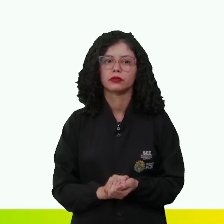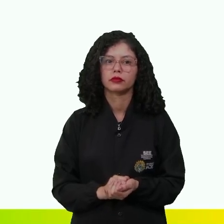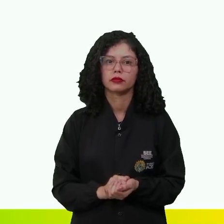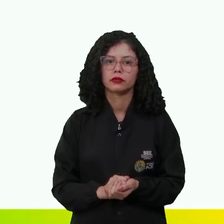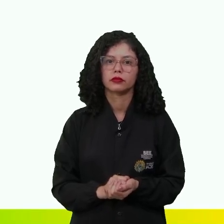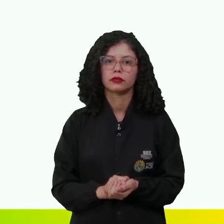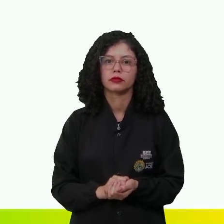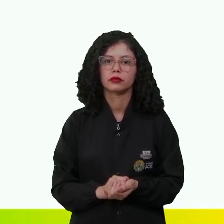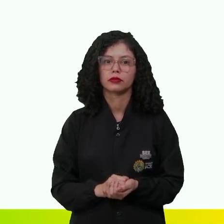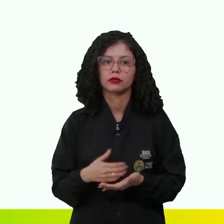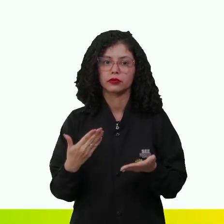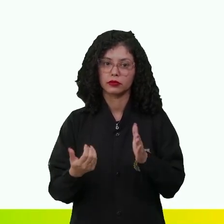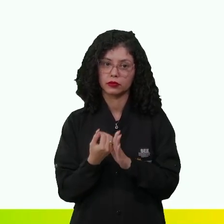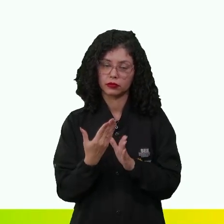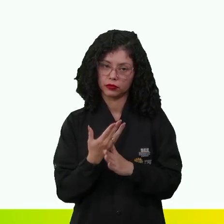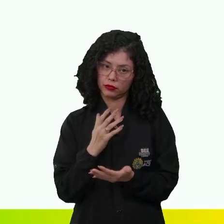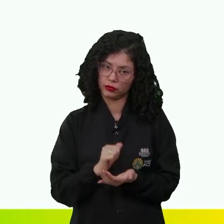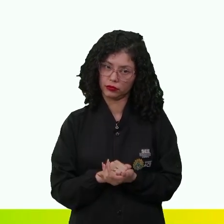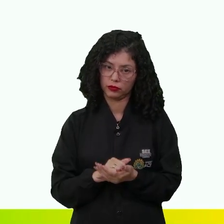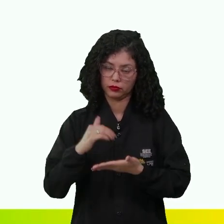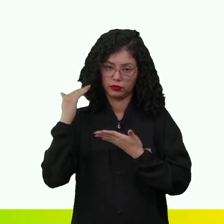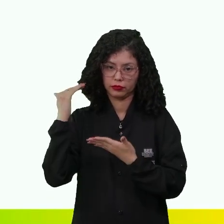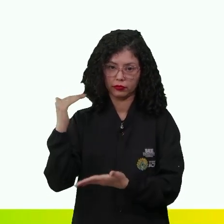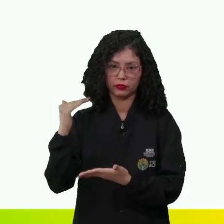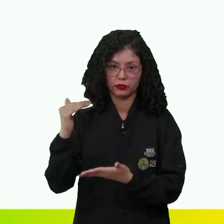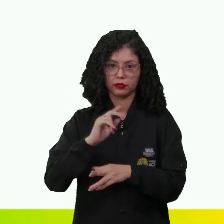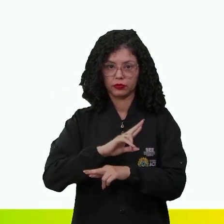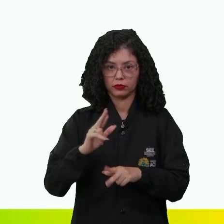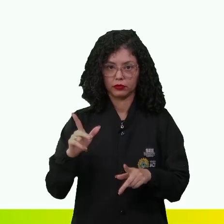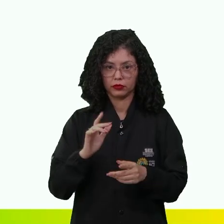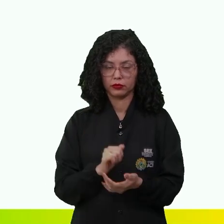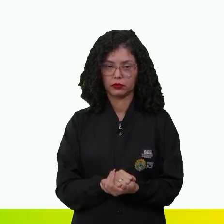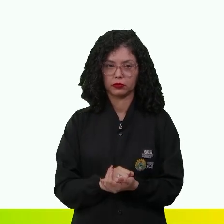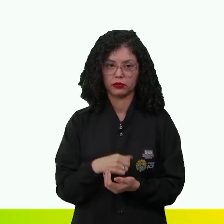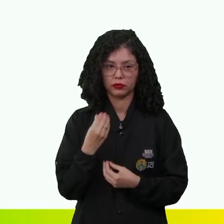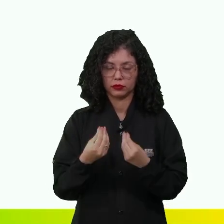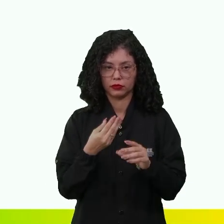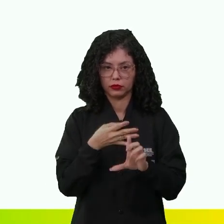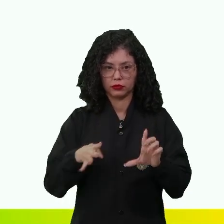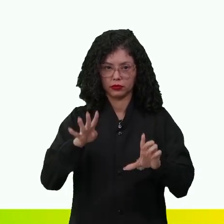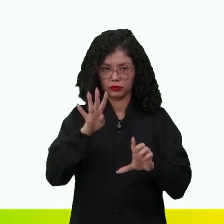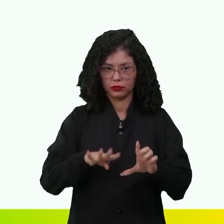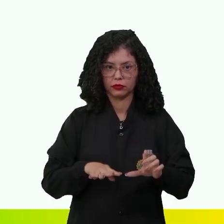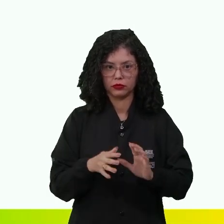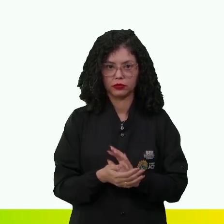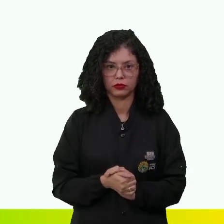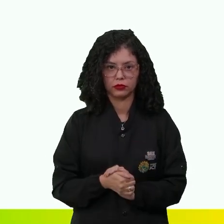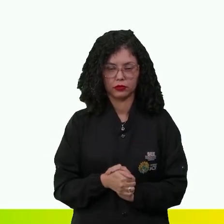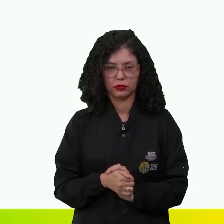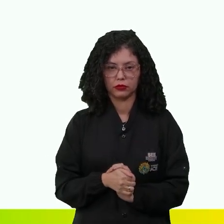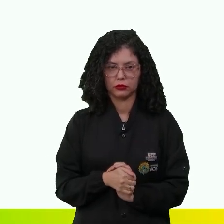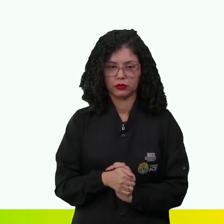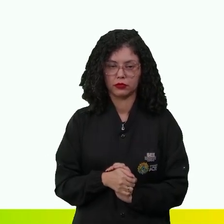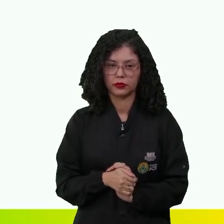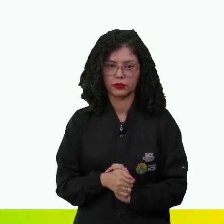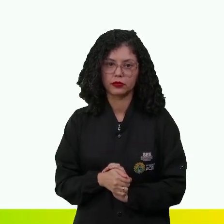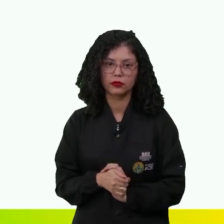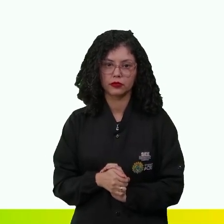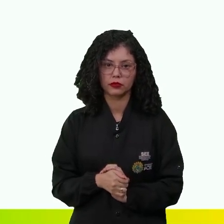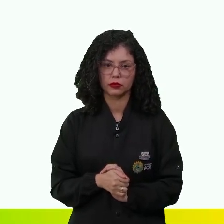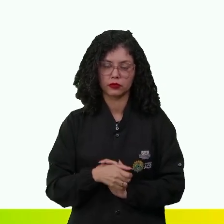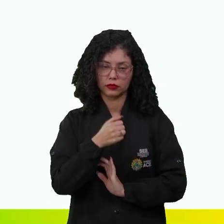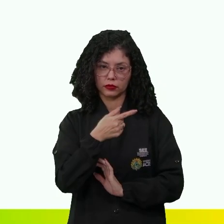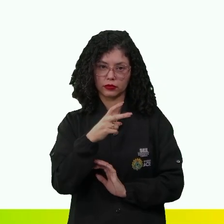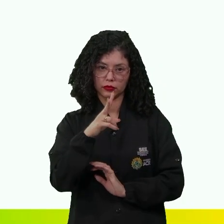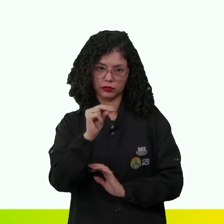de determinado produto que é vendido em embalagens de diferentes conteúdos, conforme apresenta a tabela a seguir. Então, nós